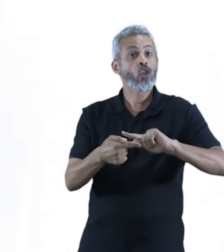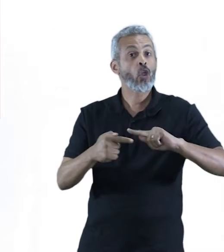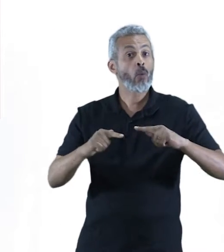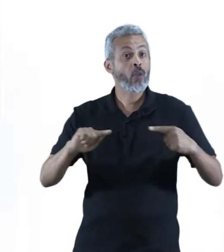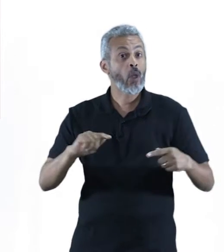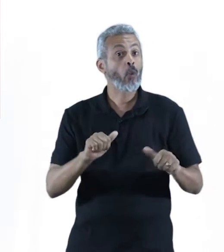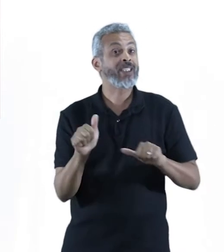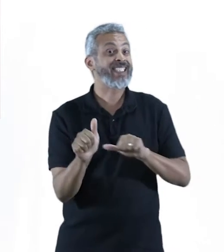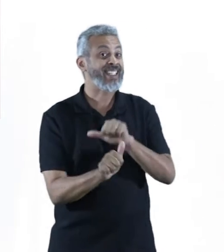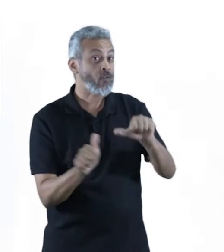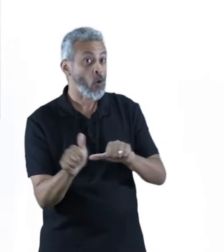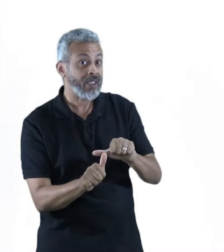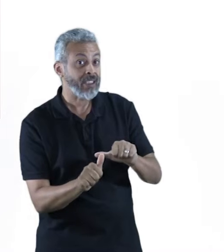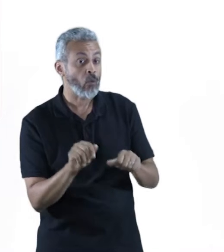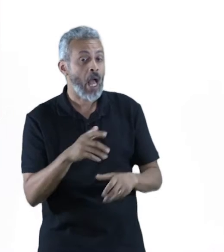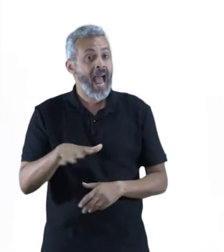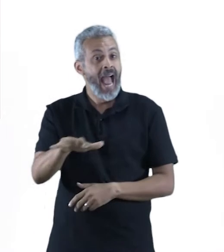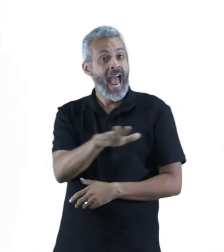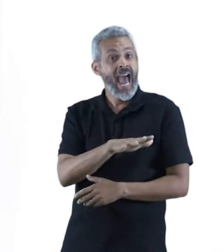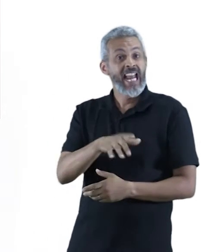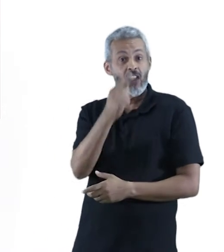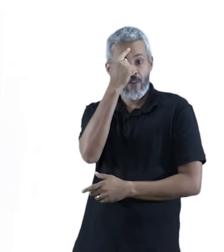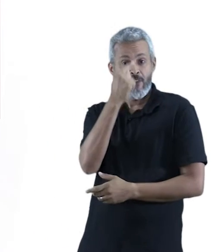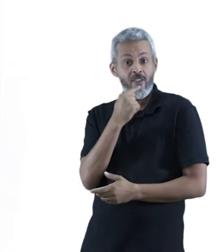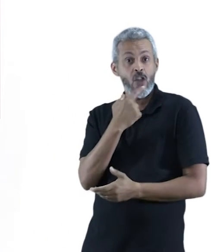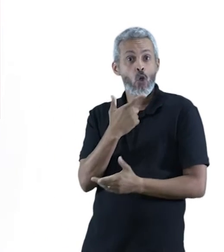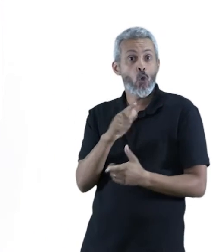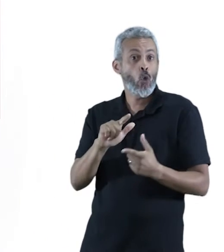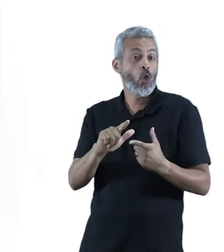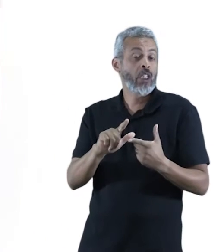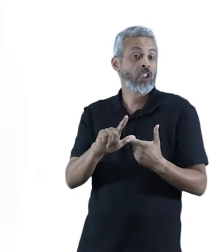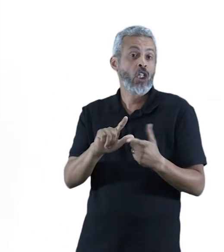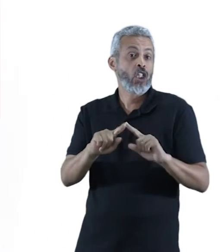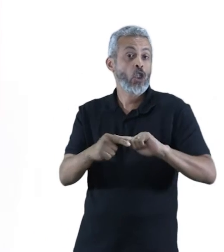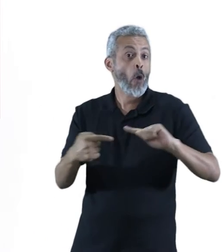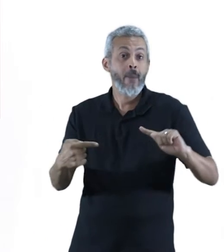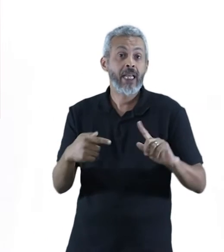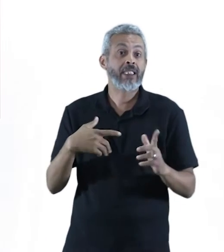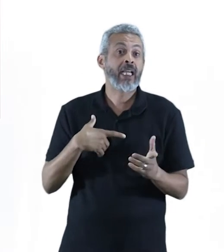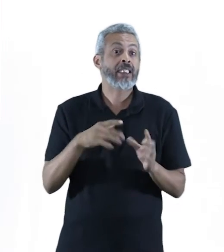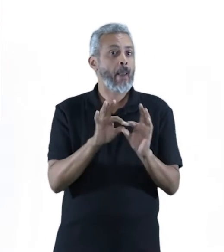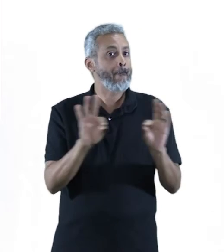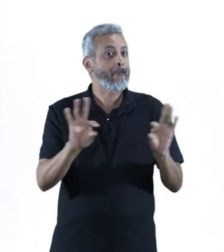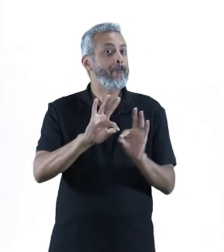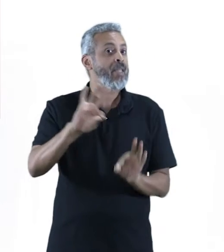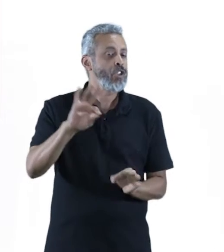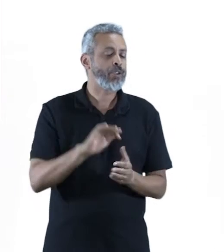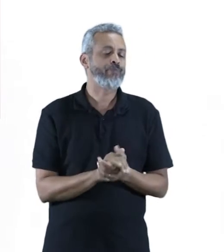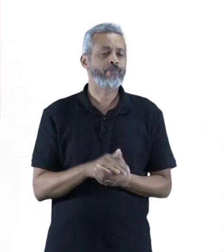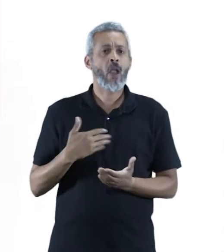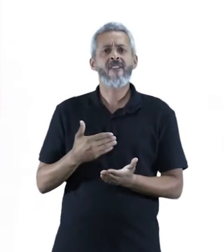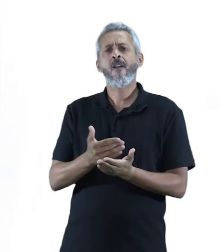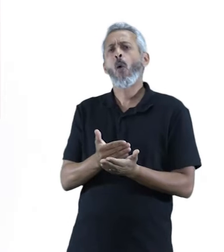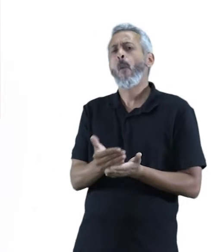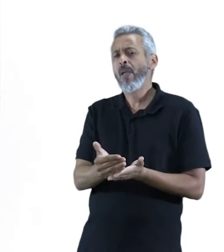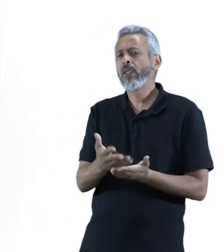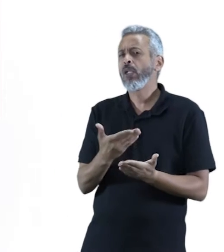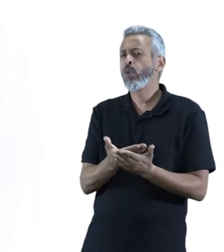por transformações, área de figuras geométricas e medidas. Vamos começar o estudo da